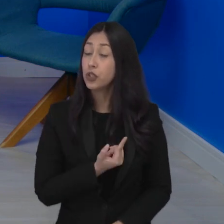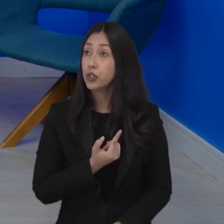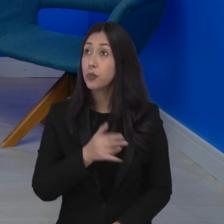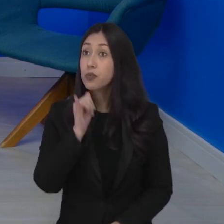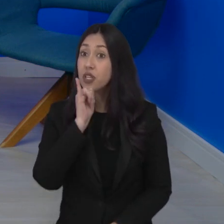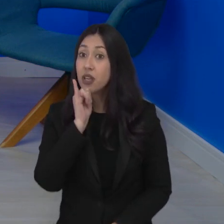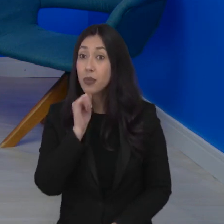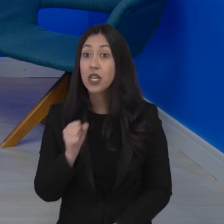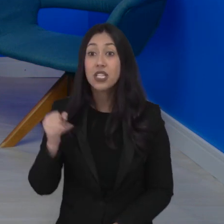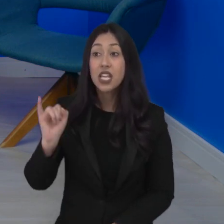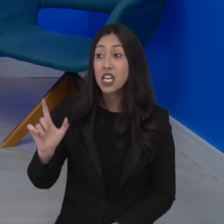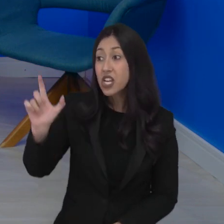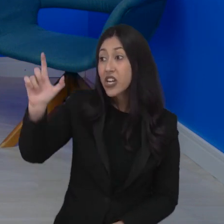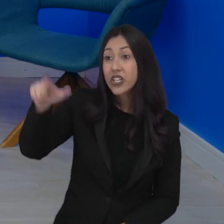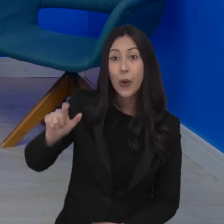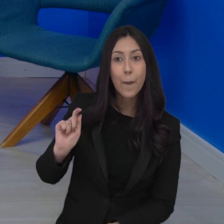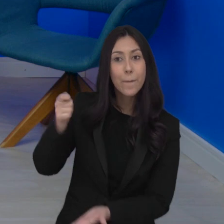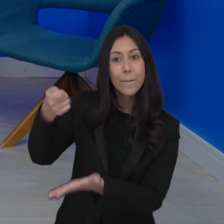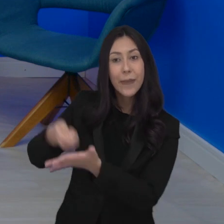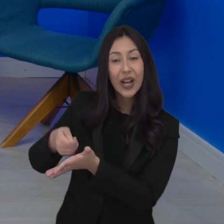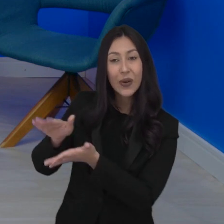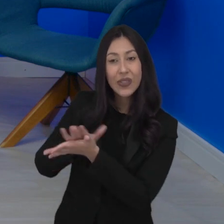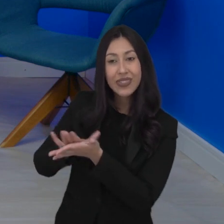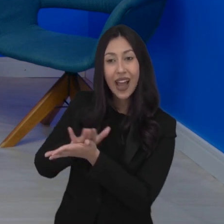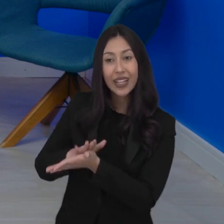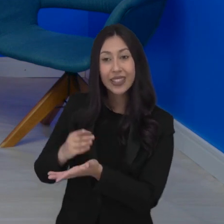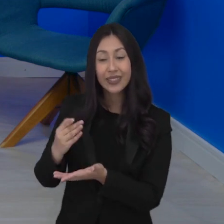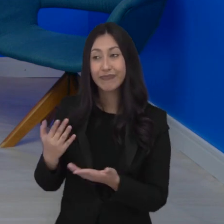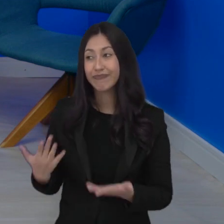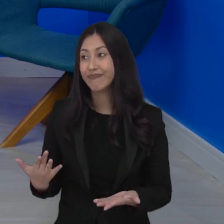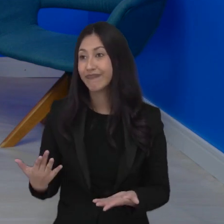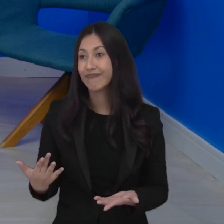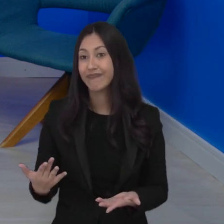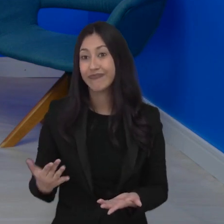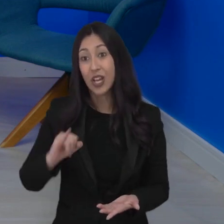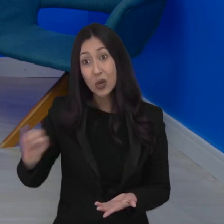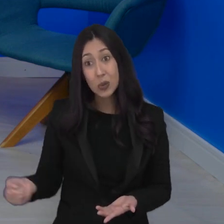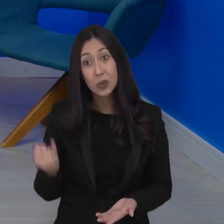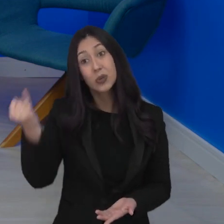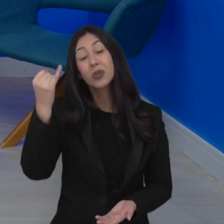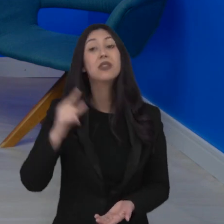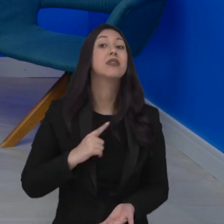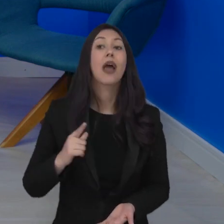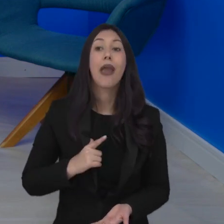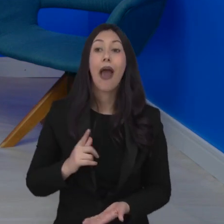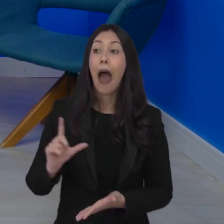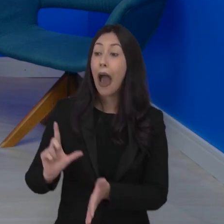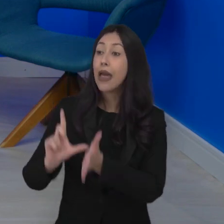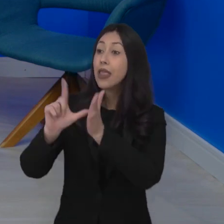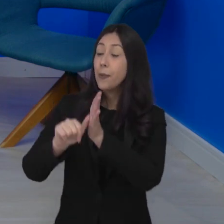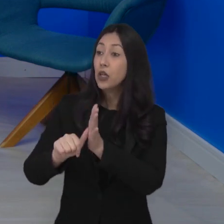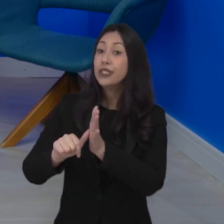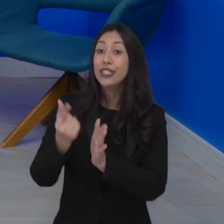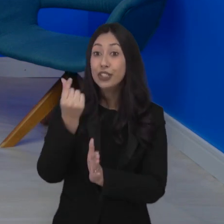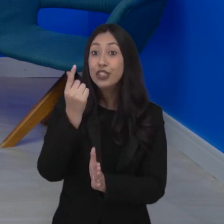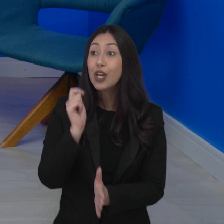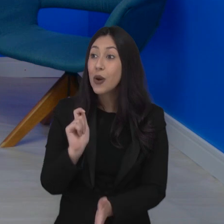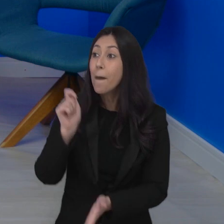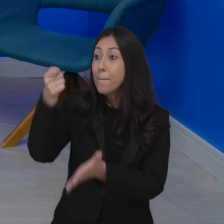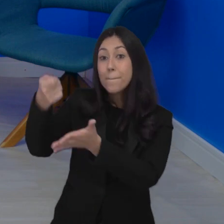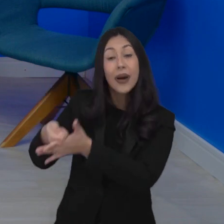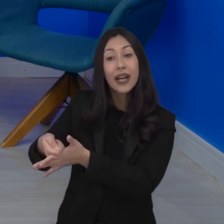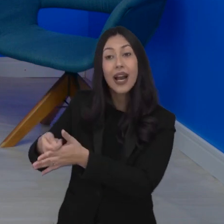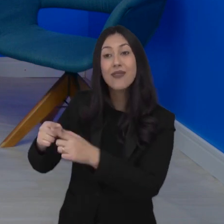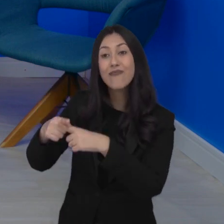gente. Por exemplo, se você deixa de pagar o cartão de crédito porque surgiu outra conta, você vai ter os juros. Então, às vezes, no mês seguinte, você vai ter o dinheiro para